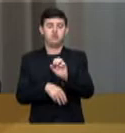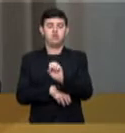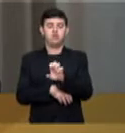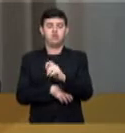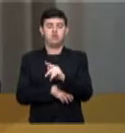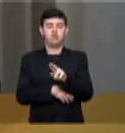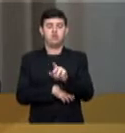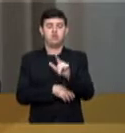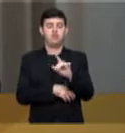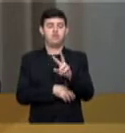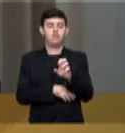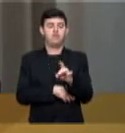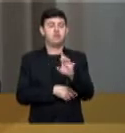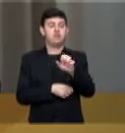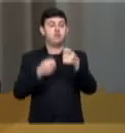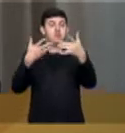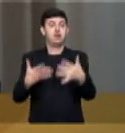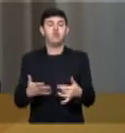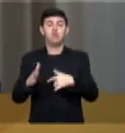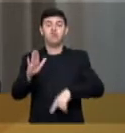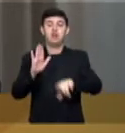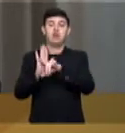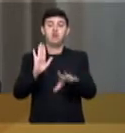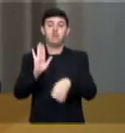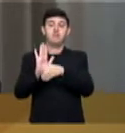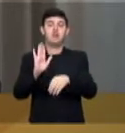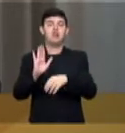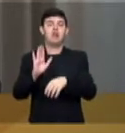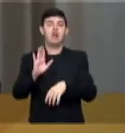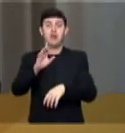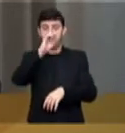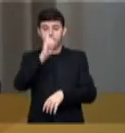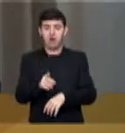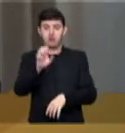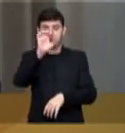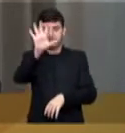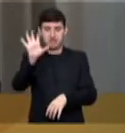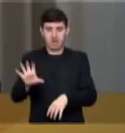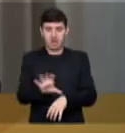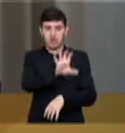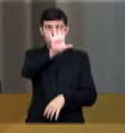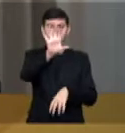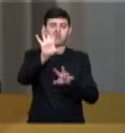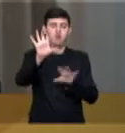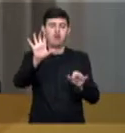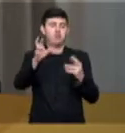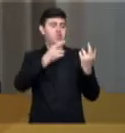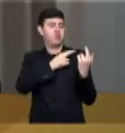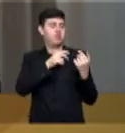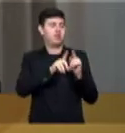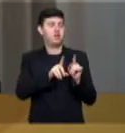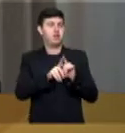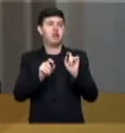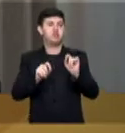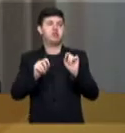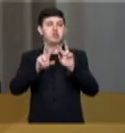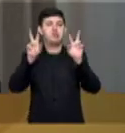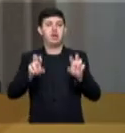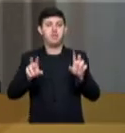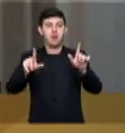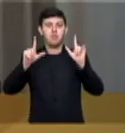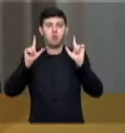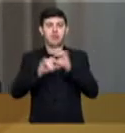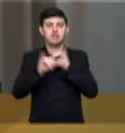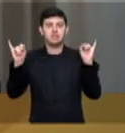que não há lei complementar delegando aos estados competência para legislar no tema de publicidade. Queria